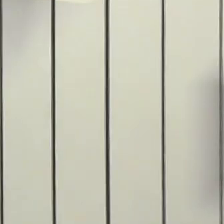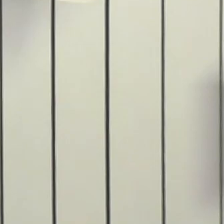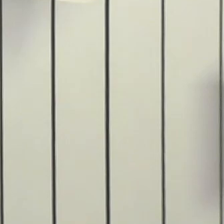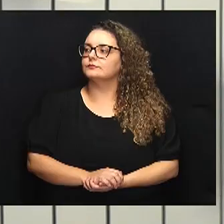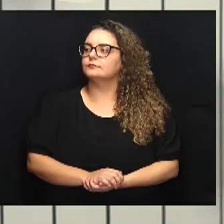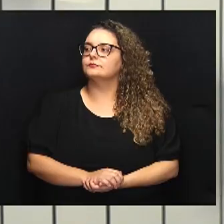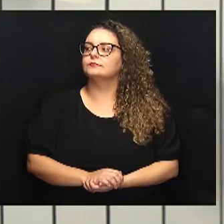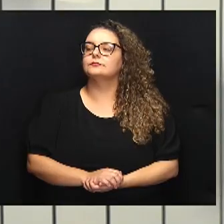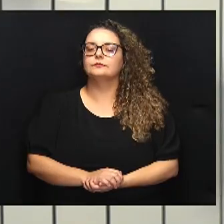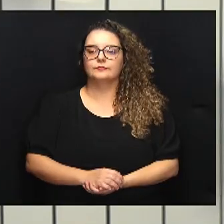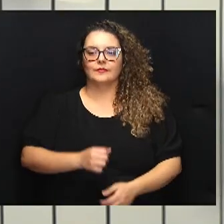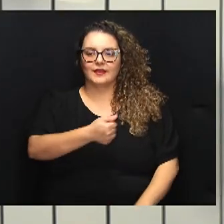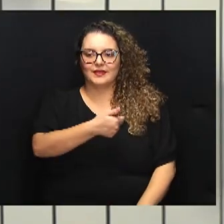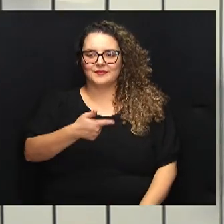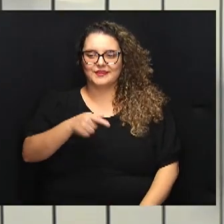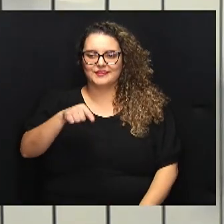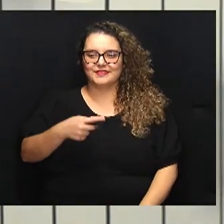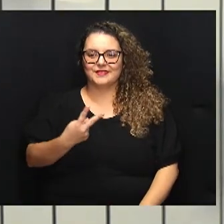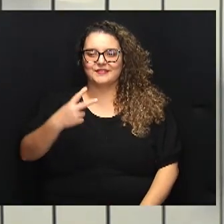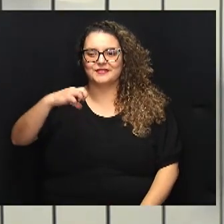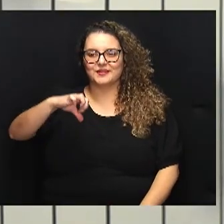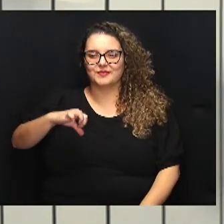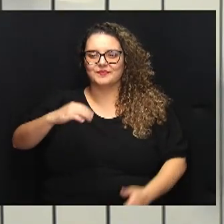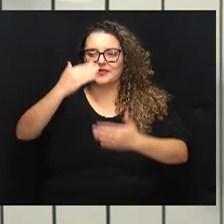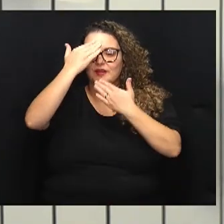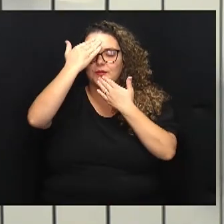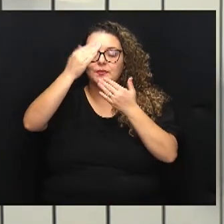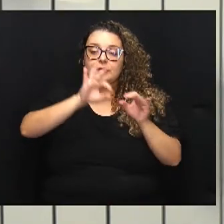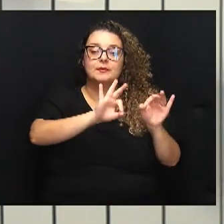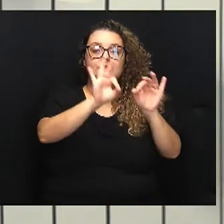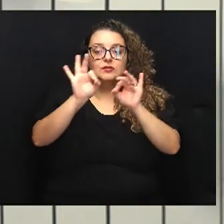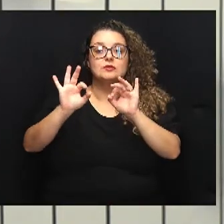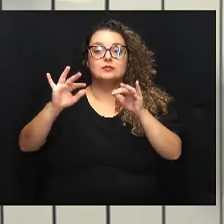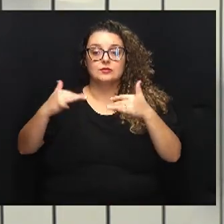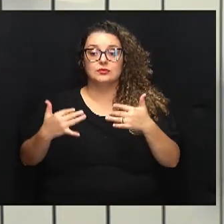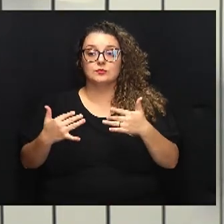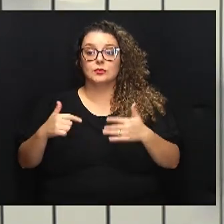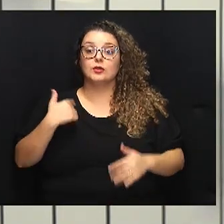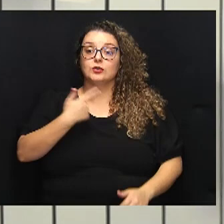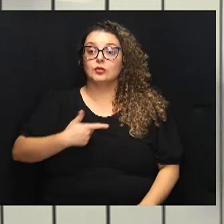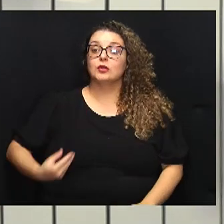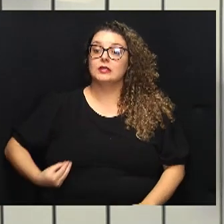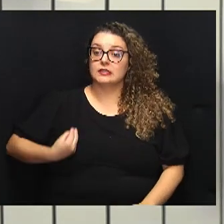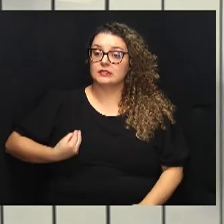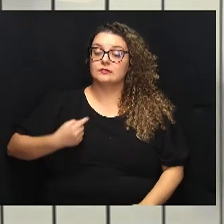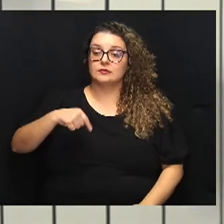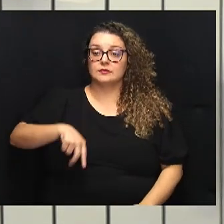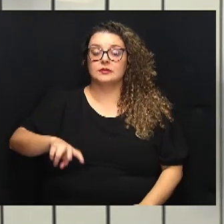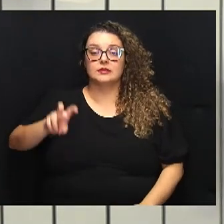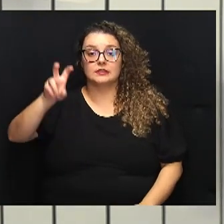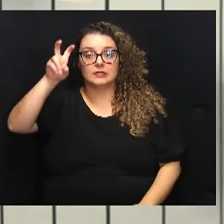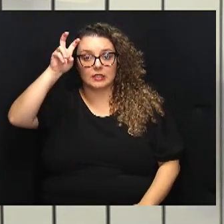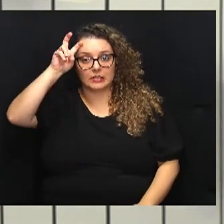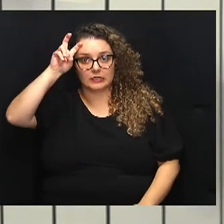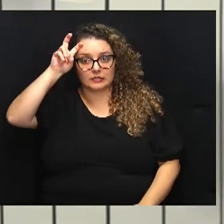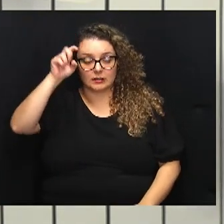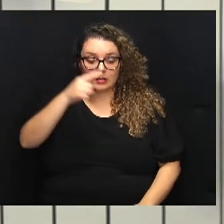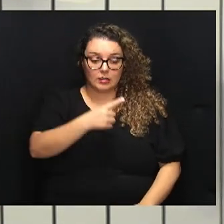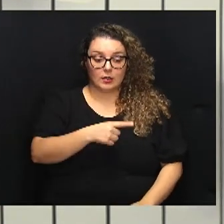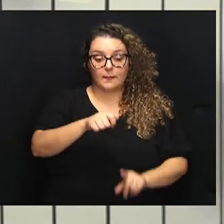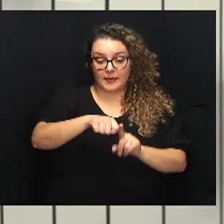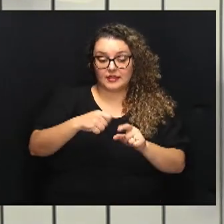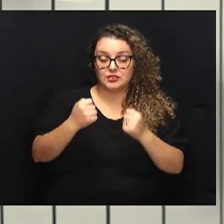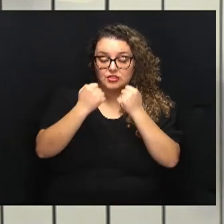Meio-dia mais 29 minutos, muito obrigado pela sua companhia, pela sua audiência. Estamos ao vivo nesta quinta-feira, mês de